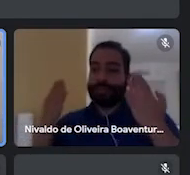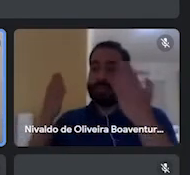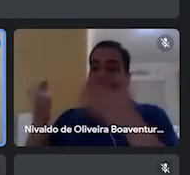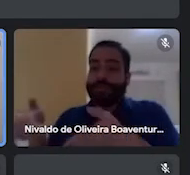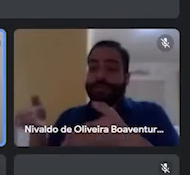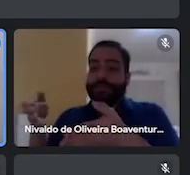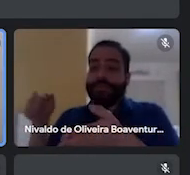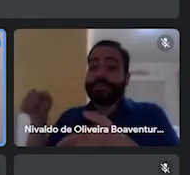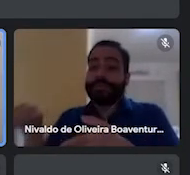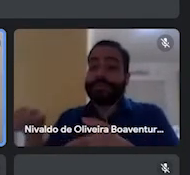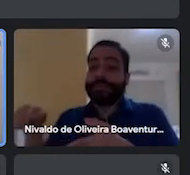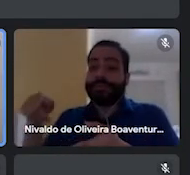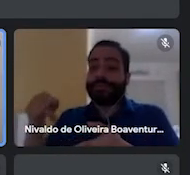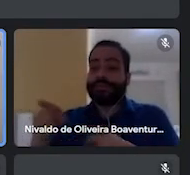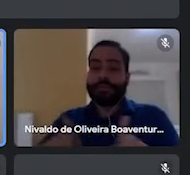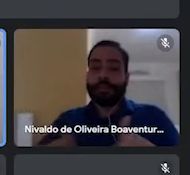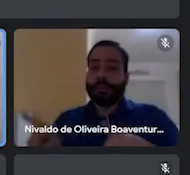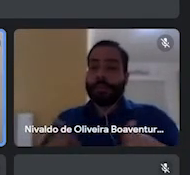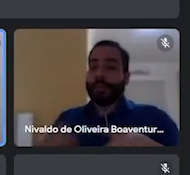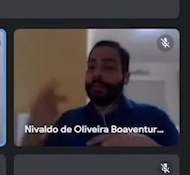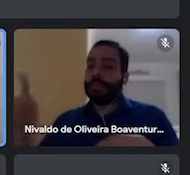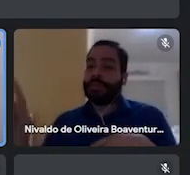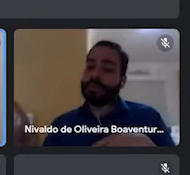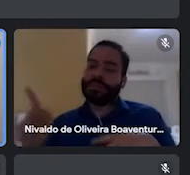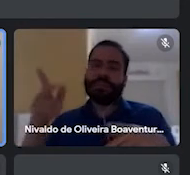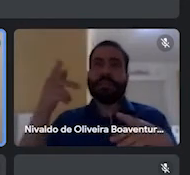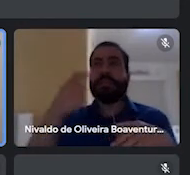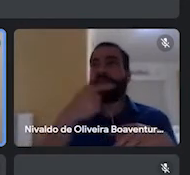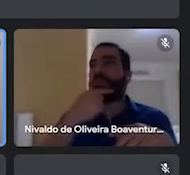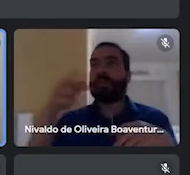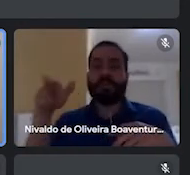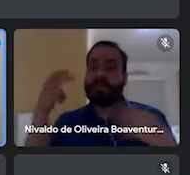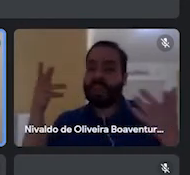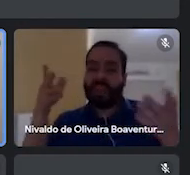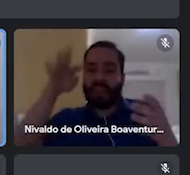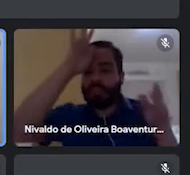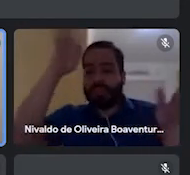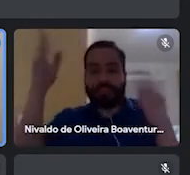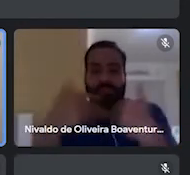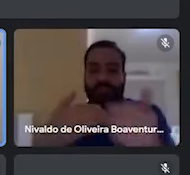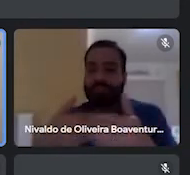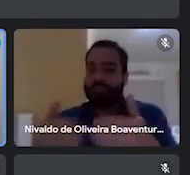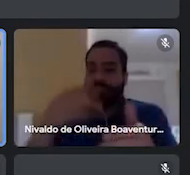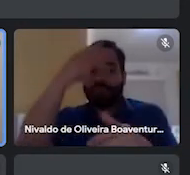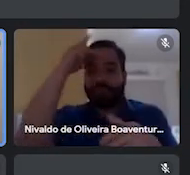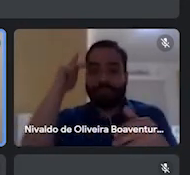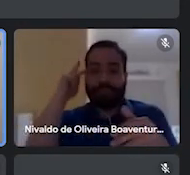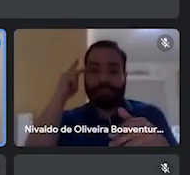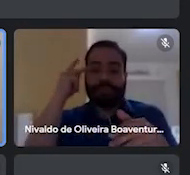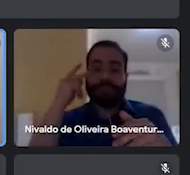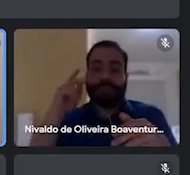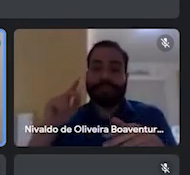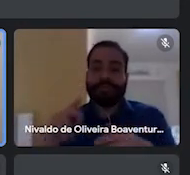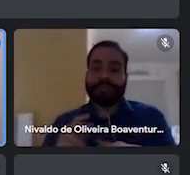chega seu primo, seu irmão, seu tio e sua mãe, aqui olha,